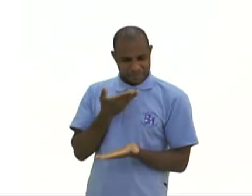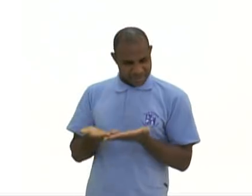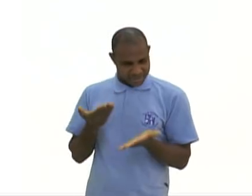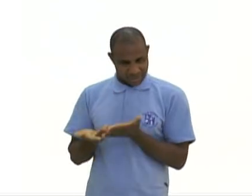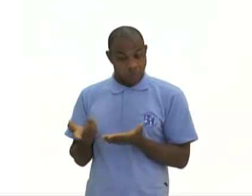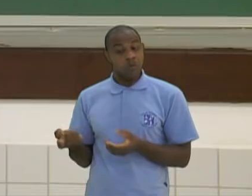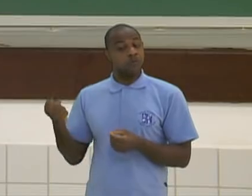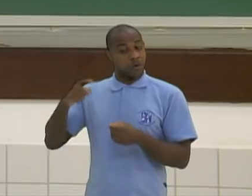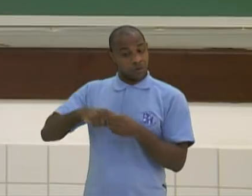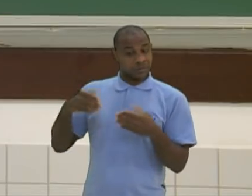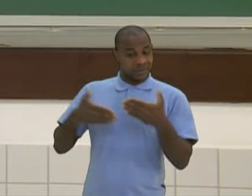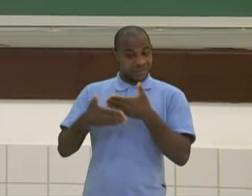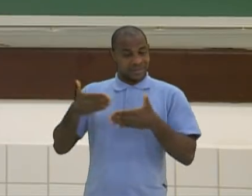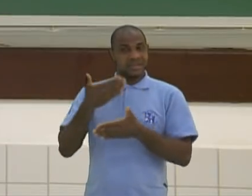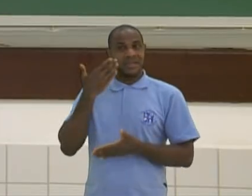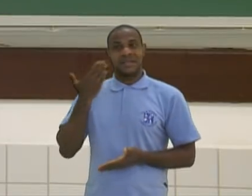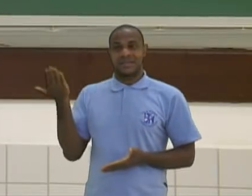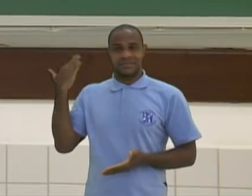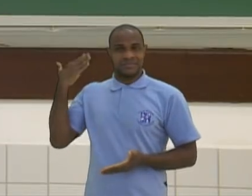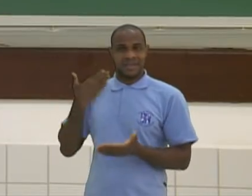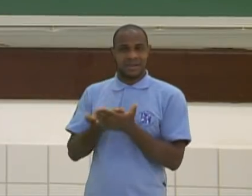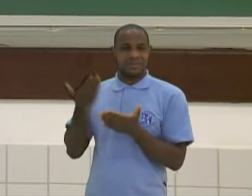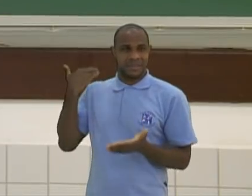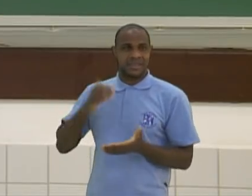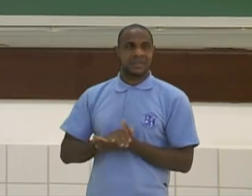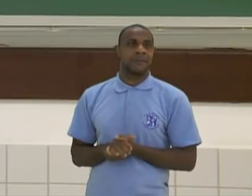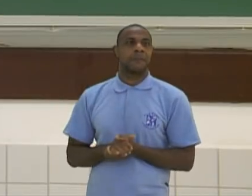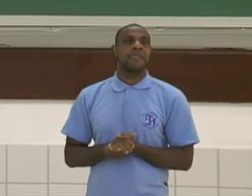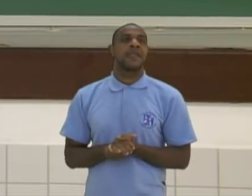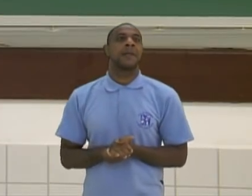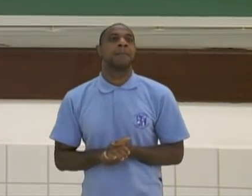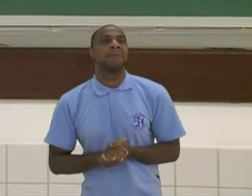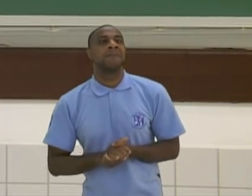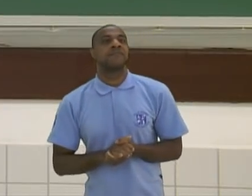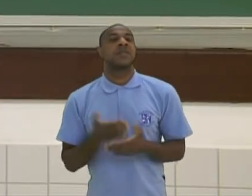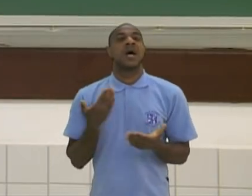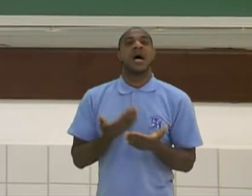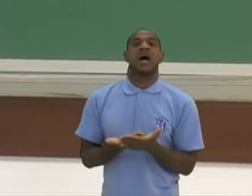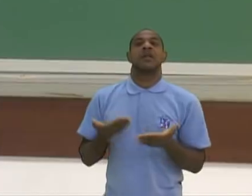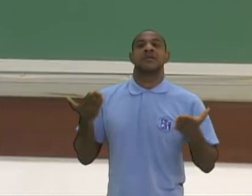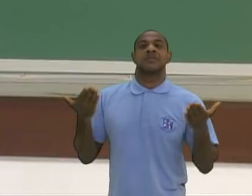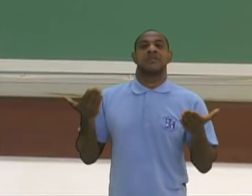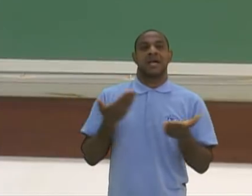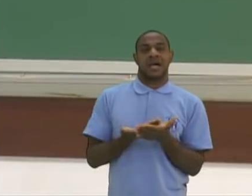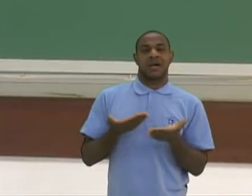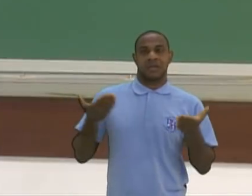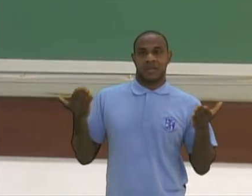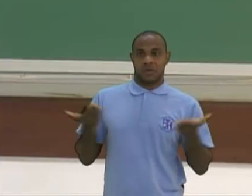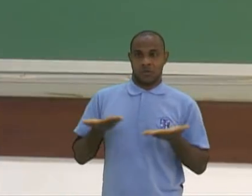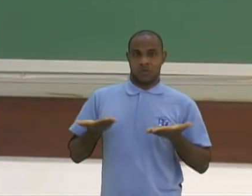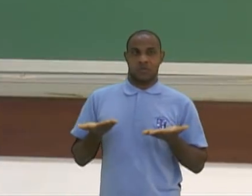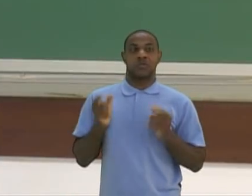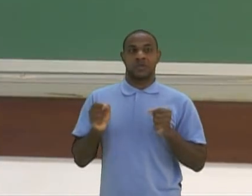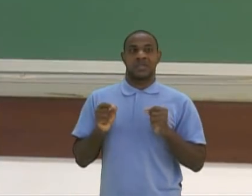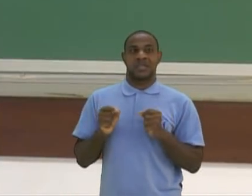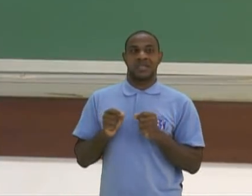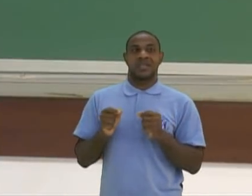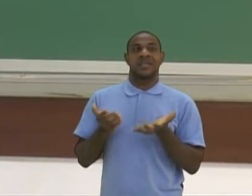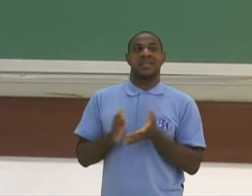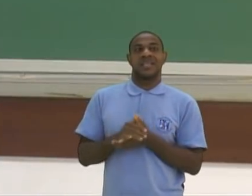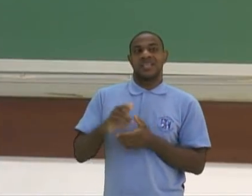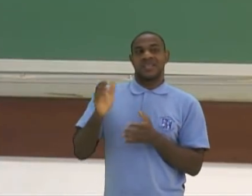vida, pude aprender um pouquinho aí junto com vocês nessa aí. Aula de hoje, germanos, quem são?